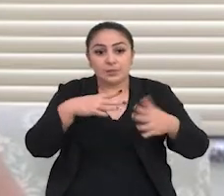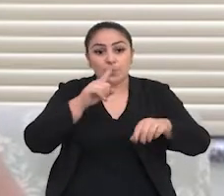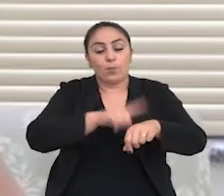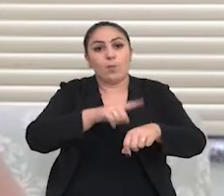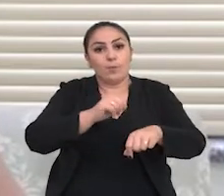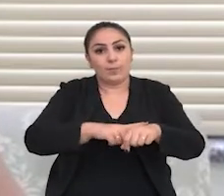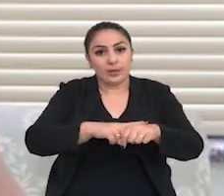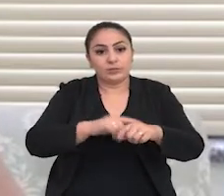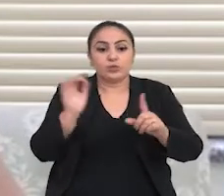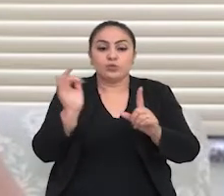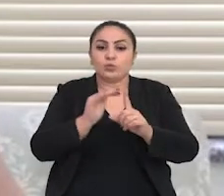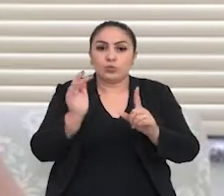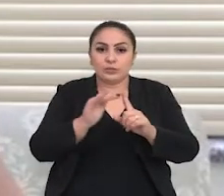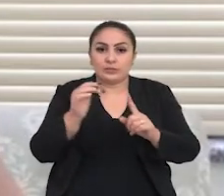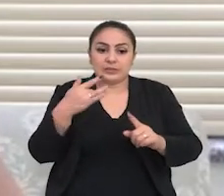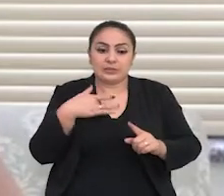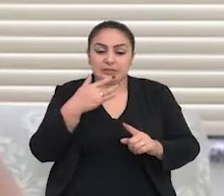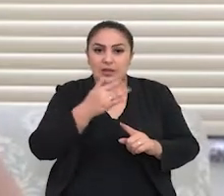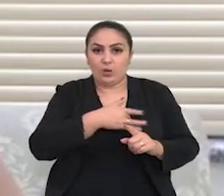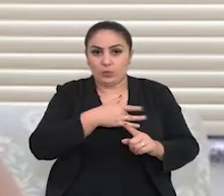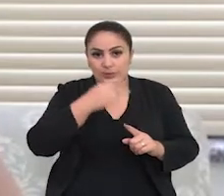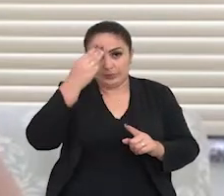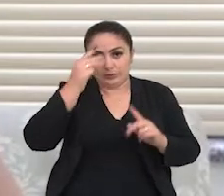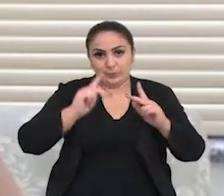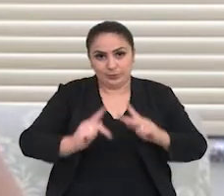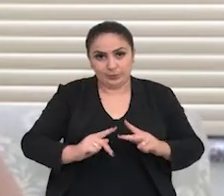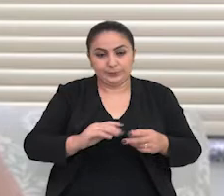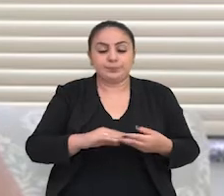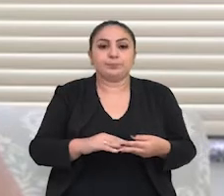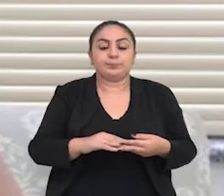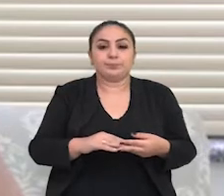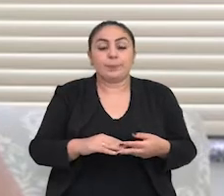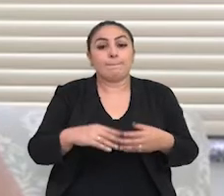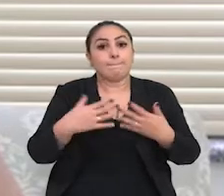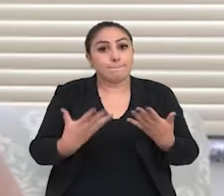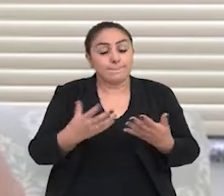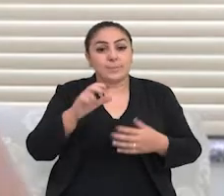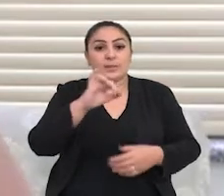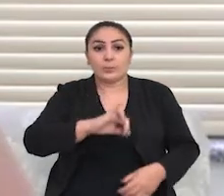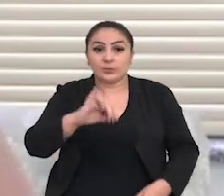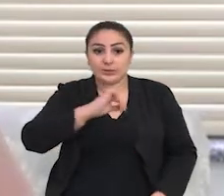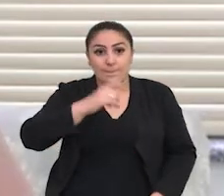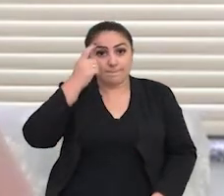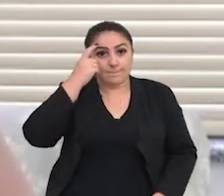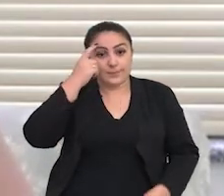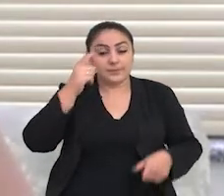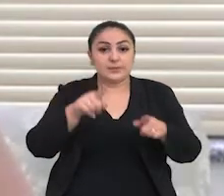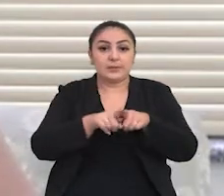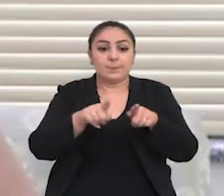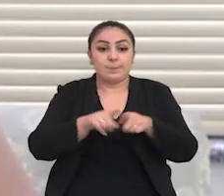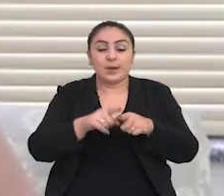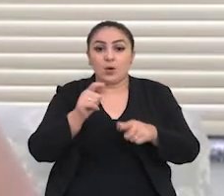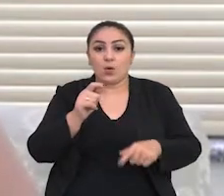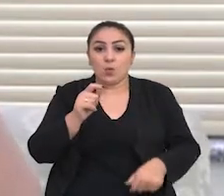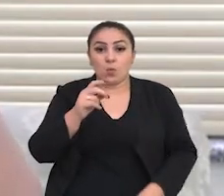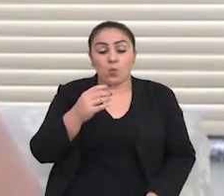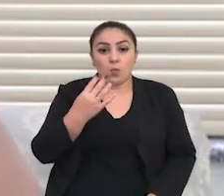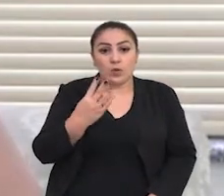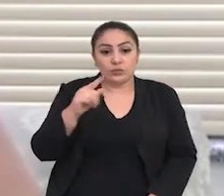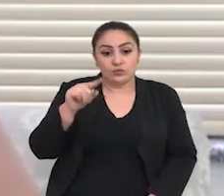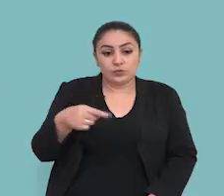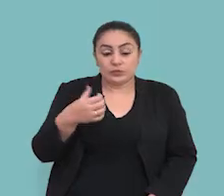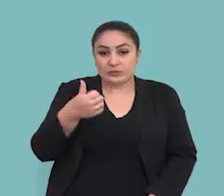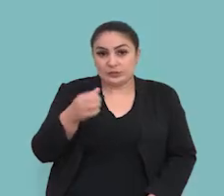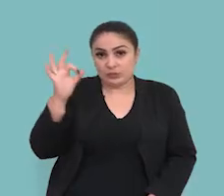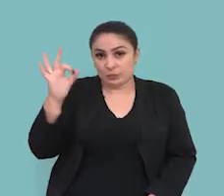fato, esse momento vem interferindo na saúde mental das pessoas. É importante pensar também que